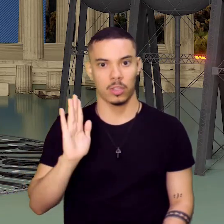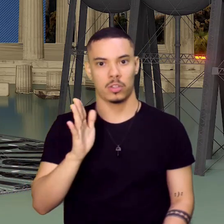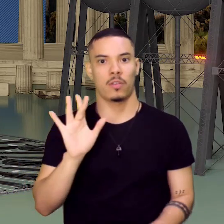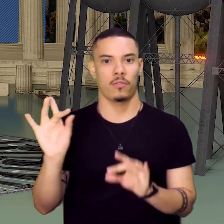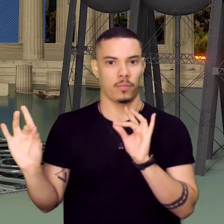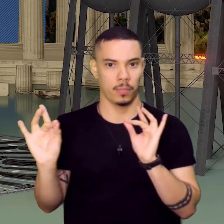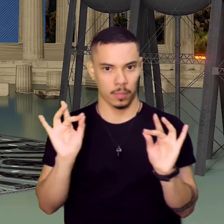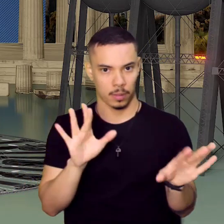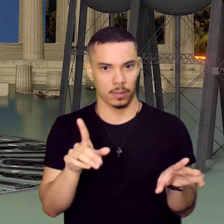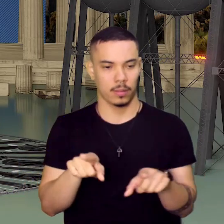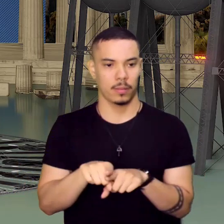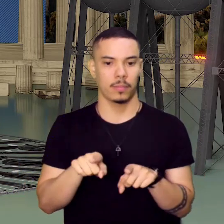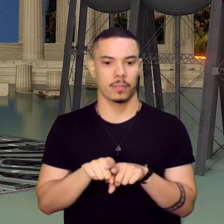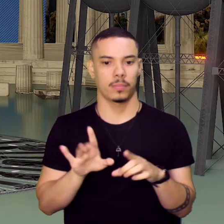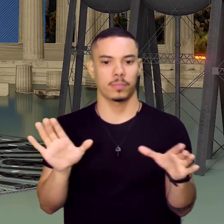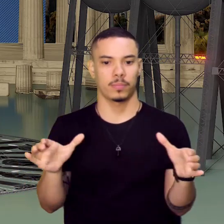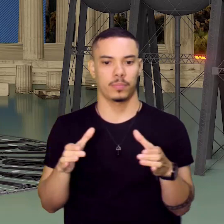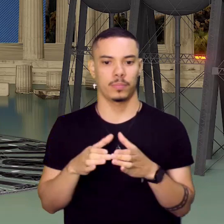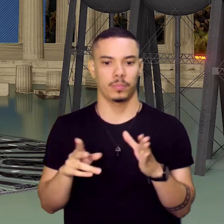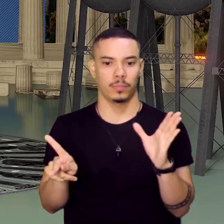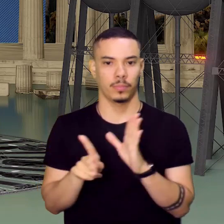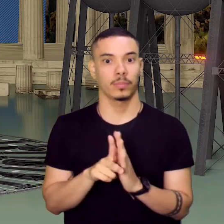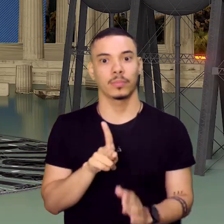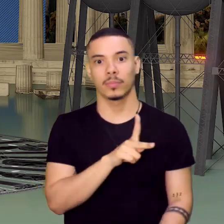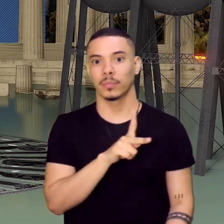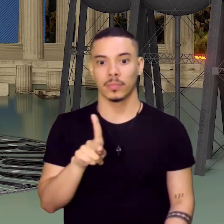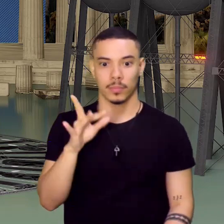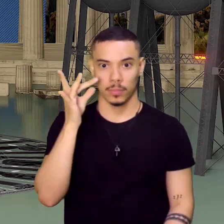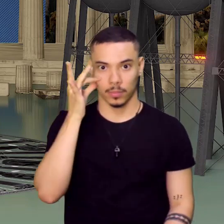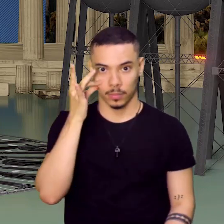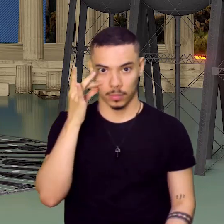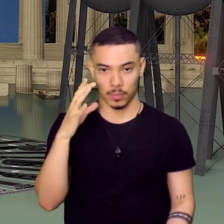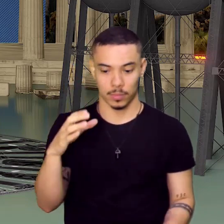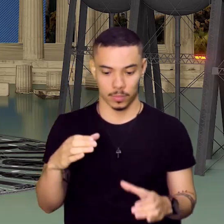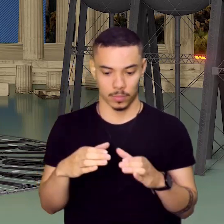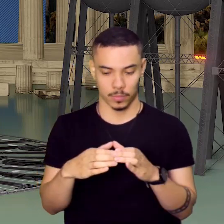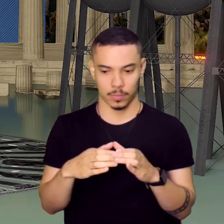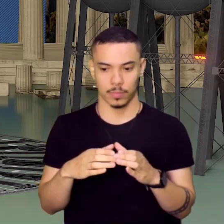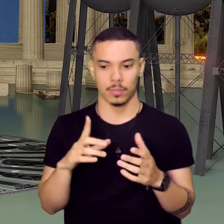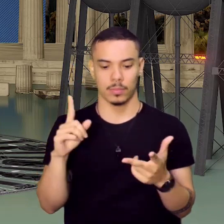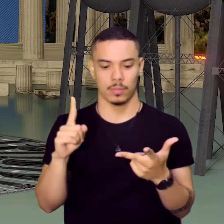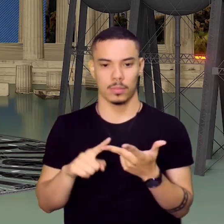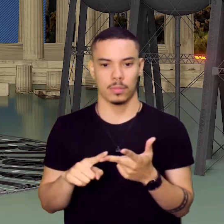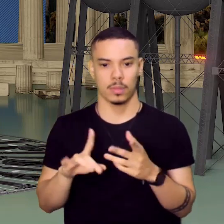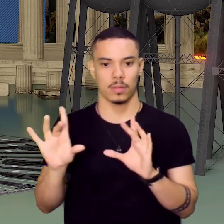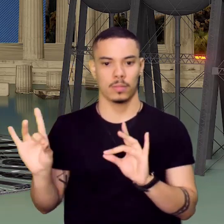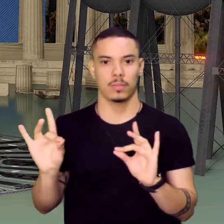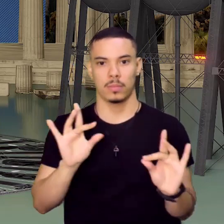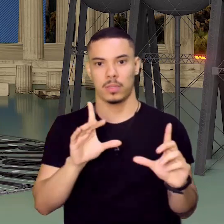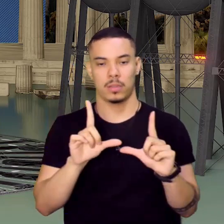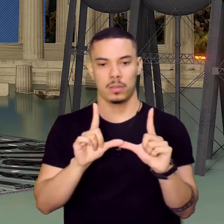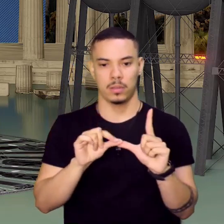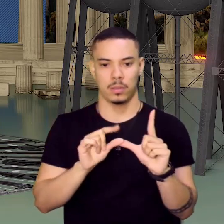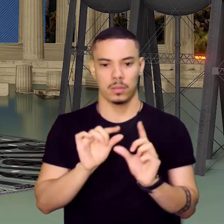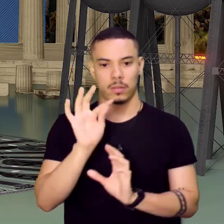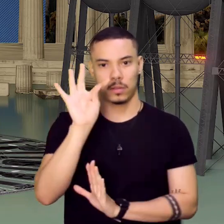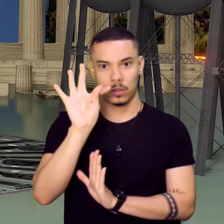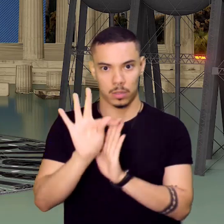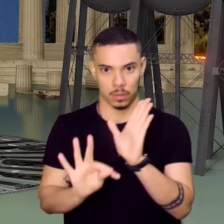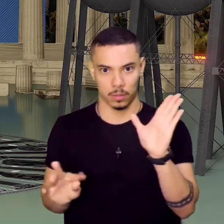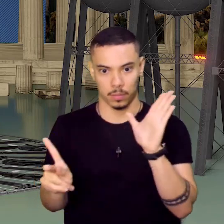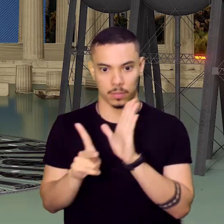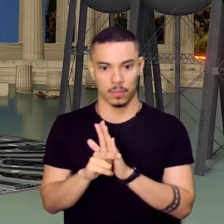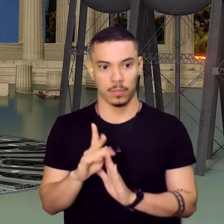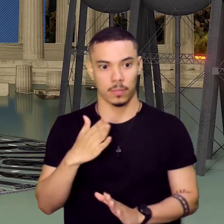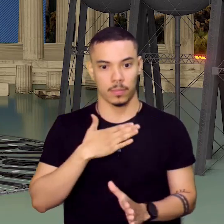já vou mandar também no grupo para os presenciais para vocês e vou mandar também um link de um texto meu que